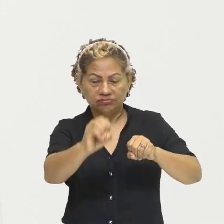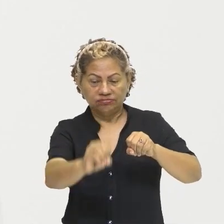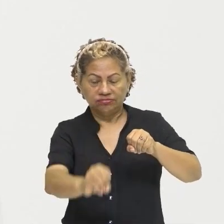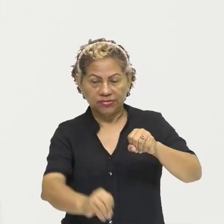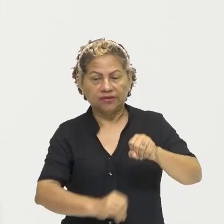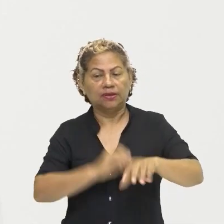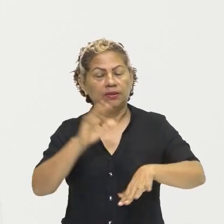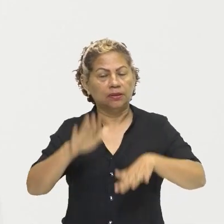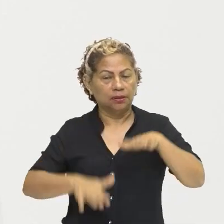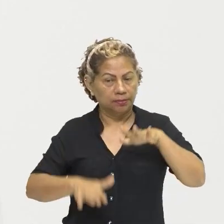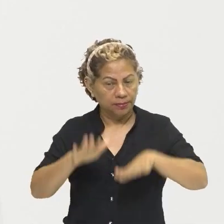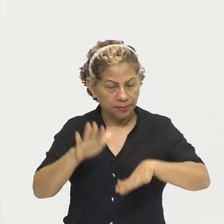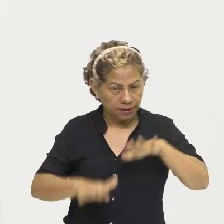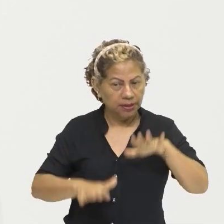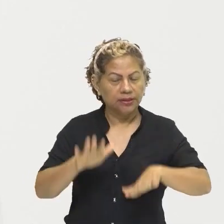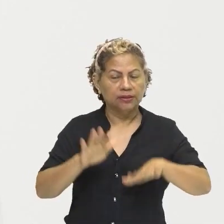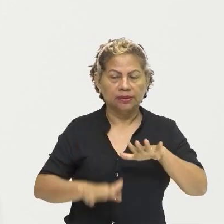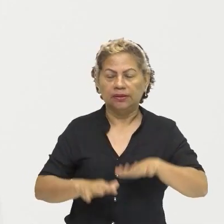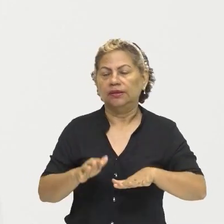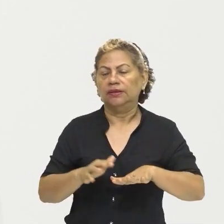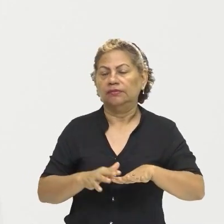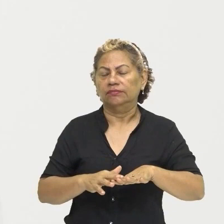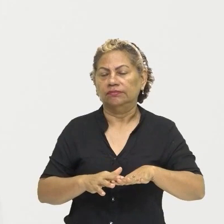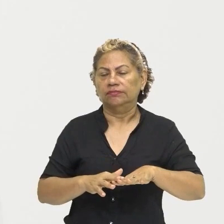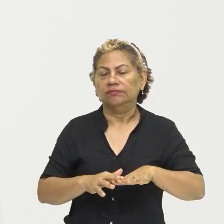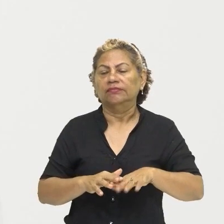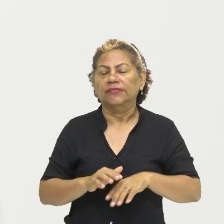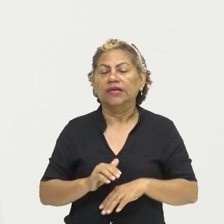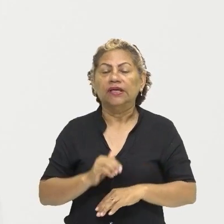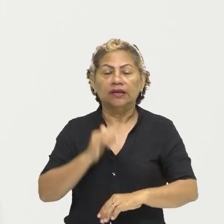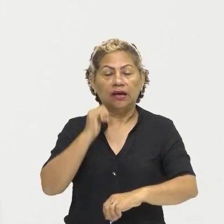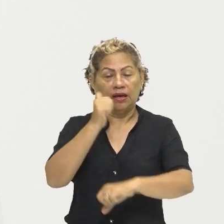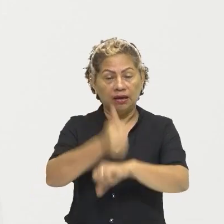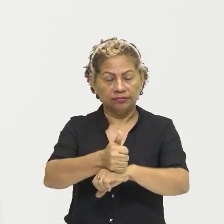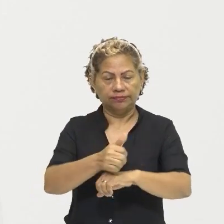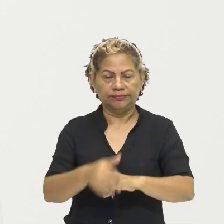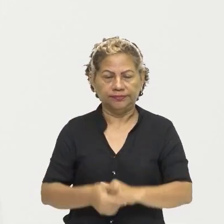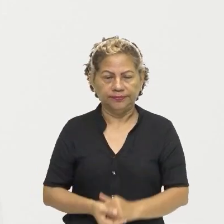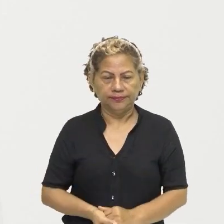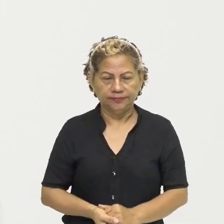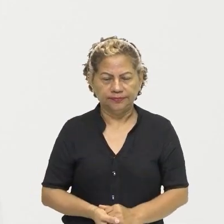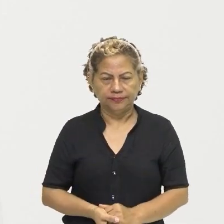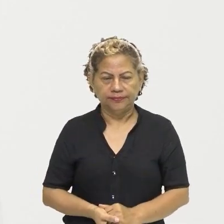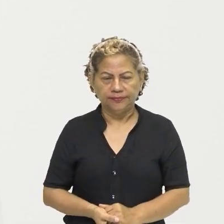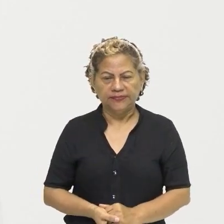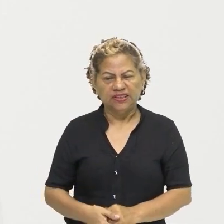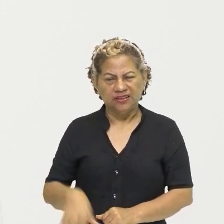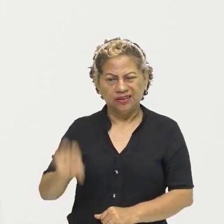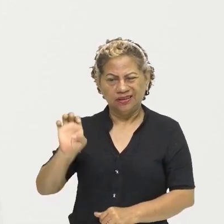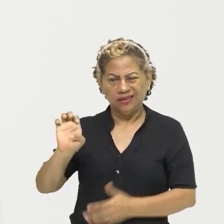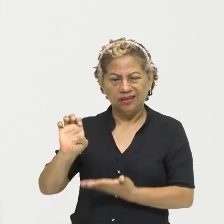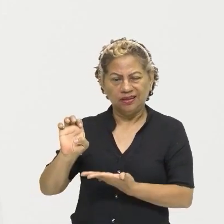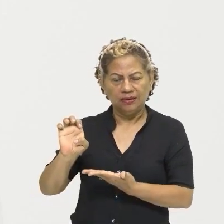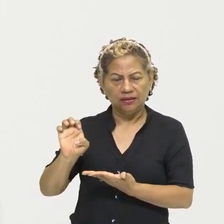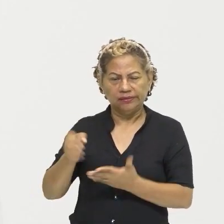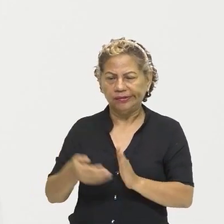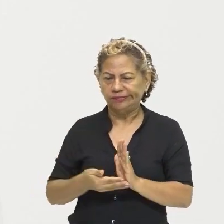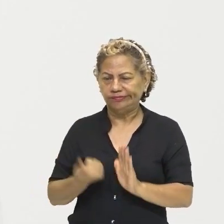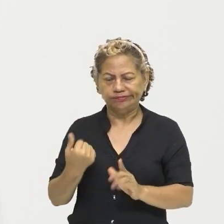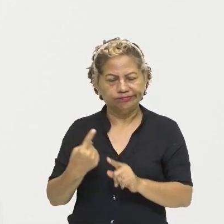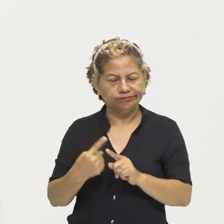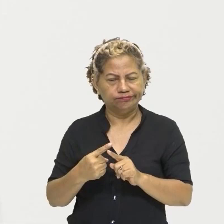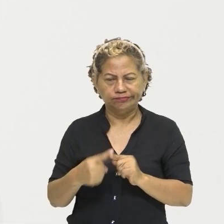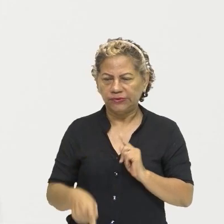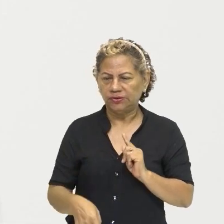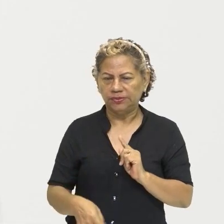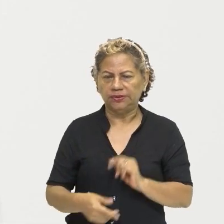aí depende do referencial. Hiperbólica é que ela não podia ser, né, gente? Também elimina a letra E. Então aí